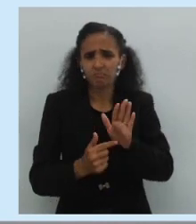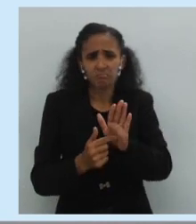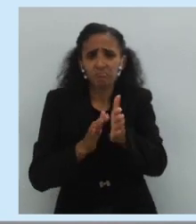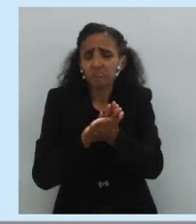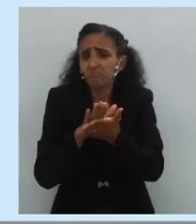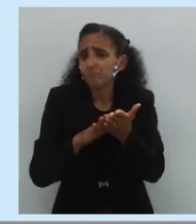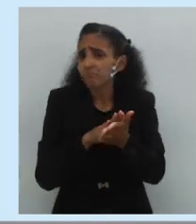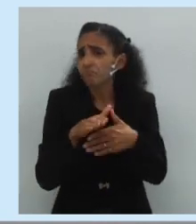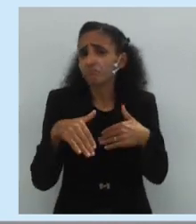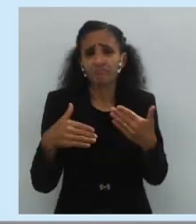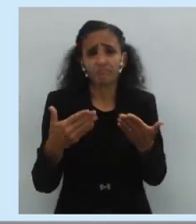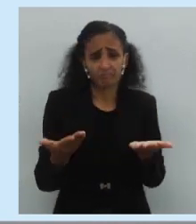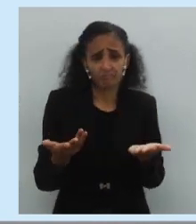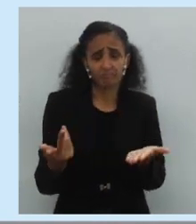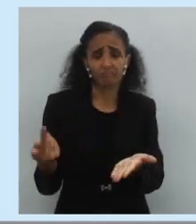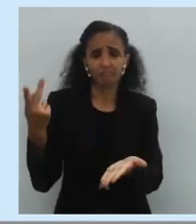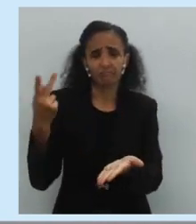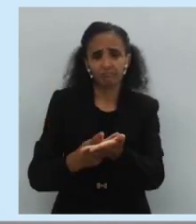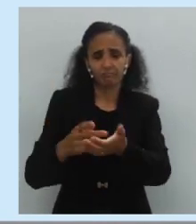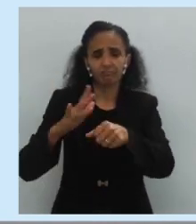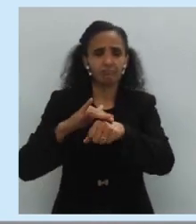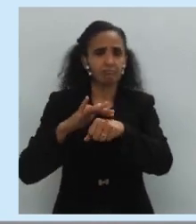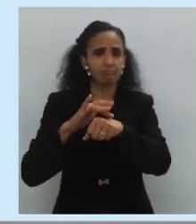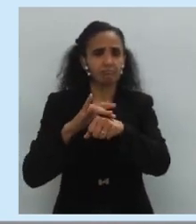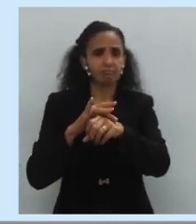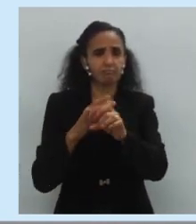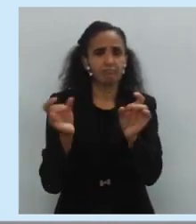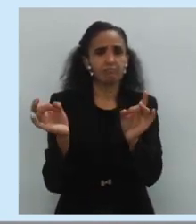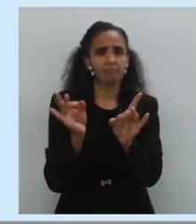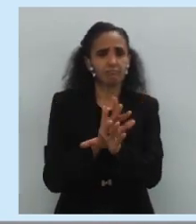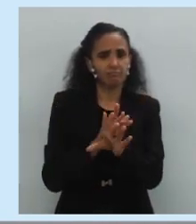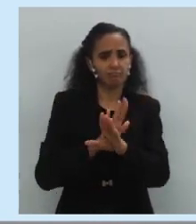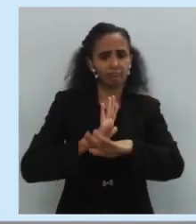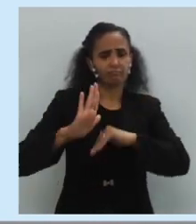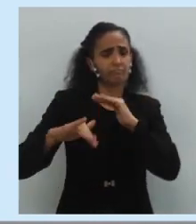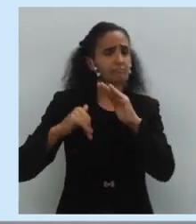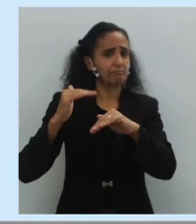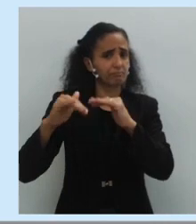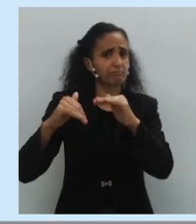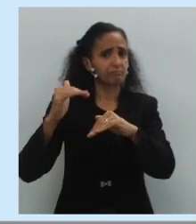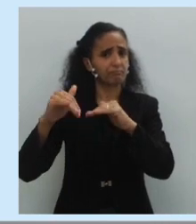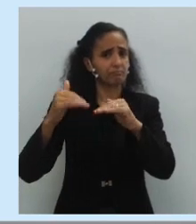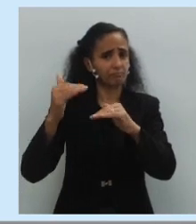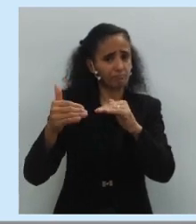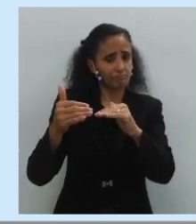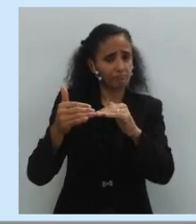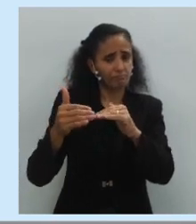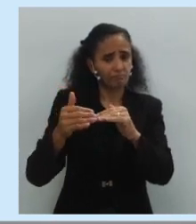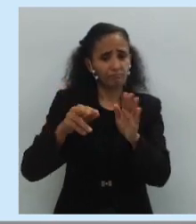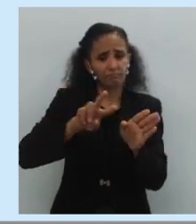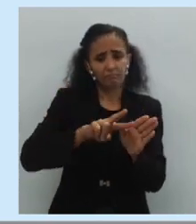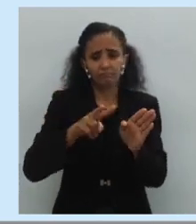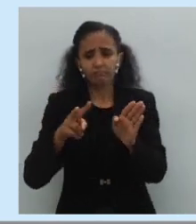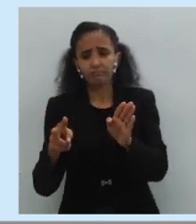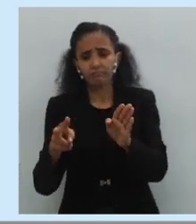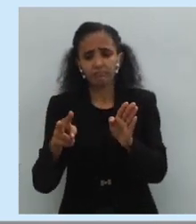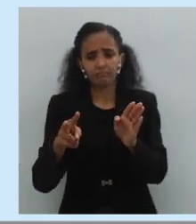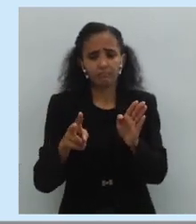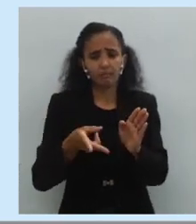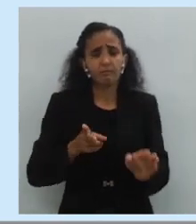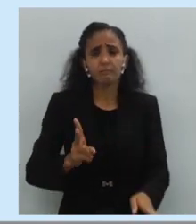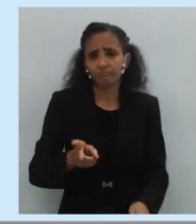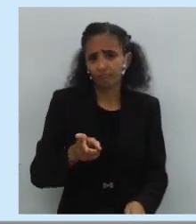de aparecerem os sintomas, até o término da doença. Em caso aí de cronificação, e